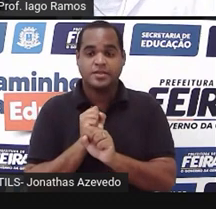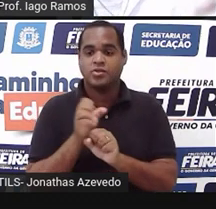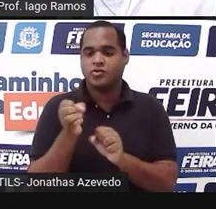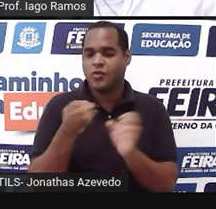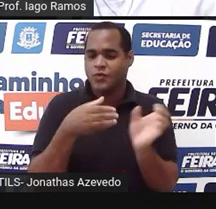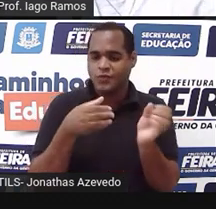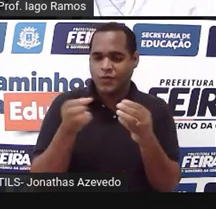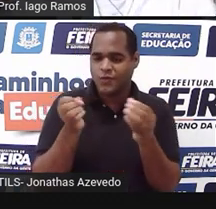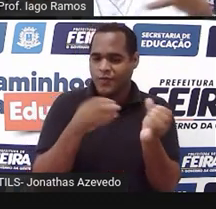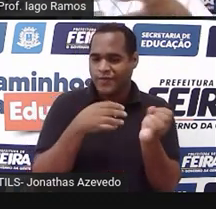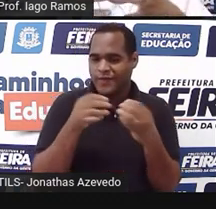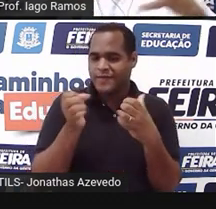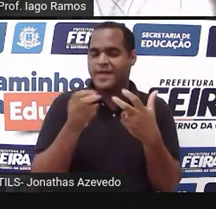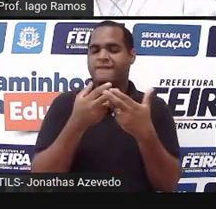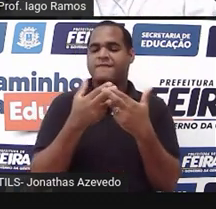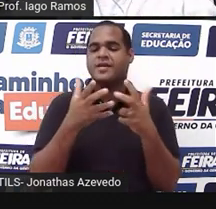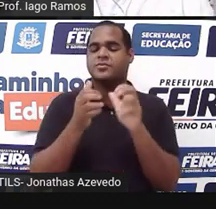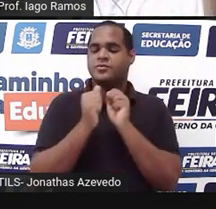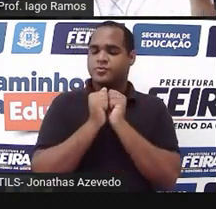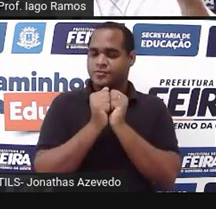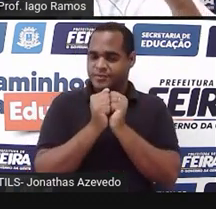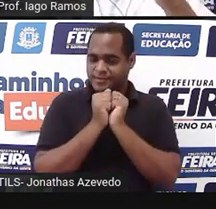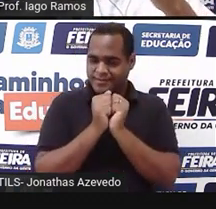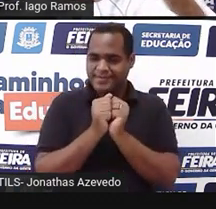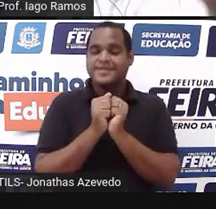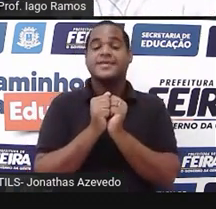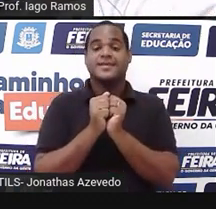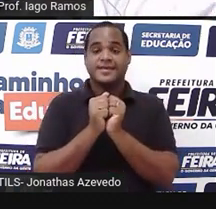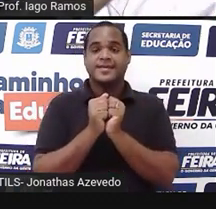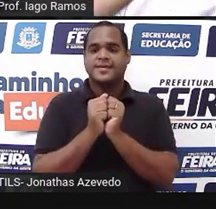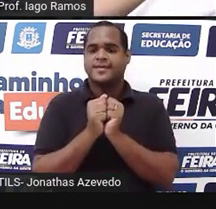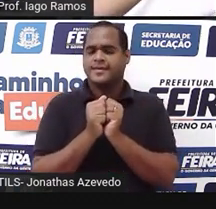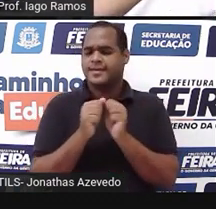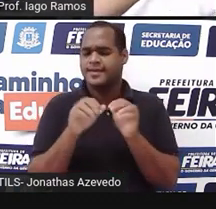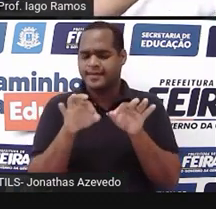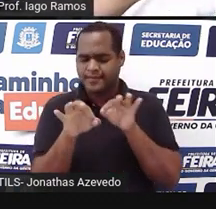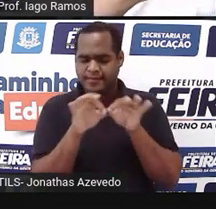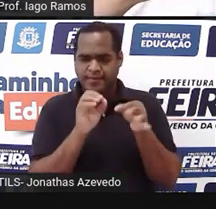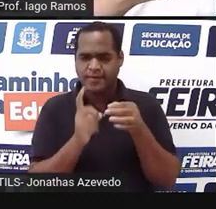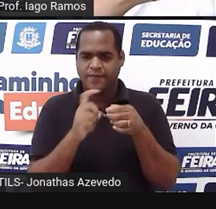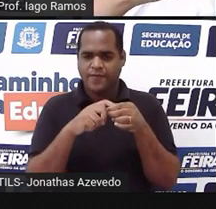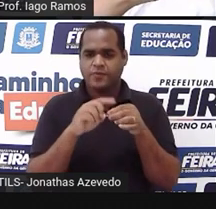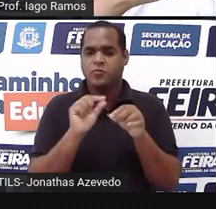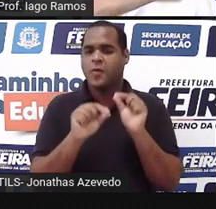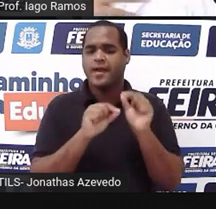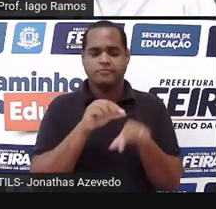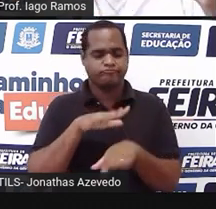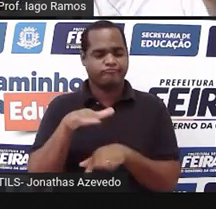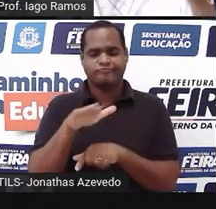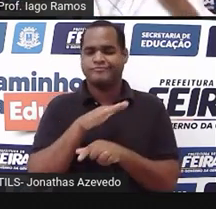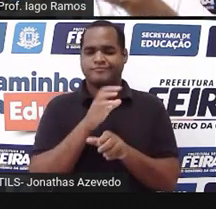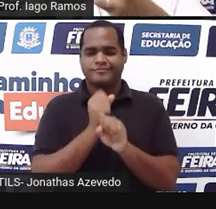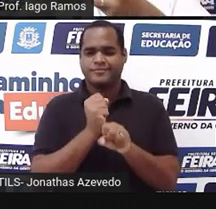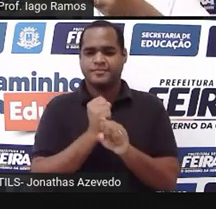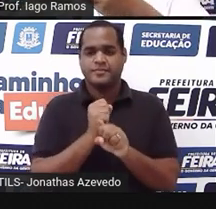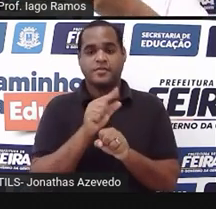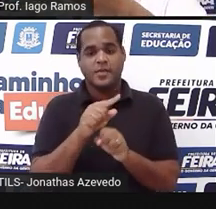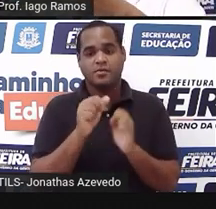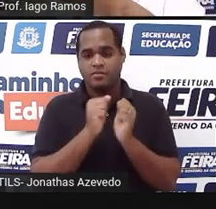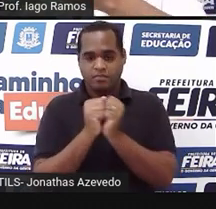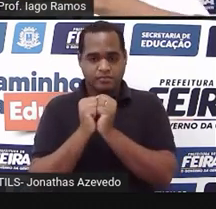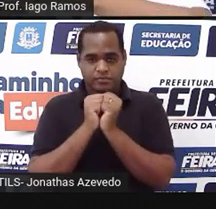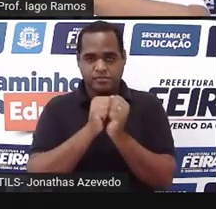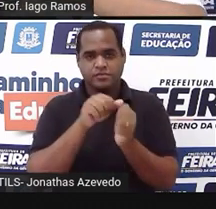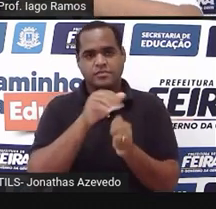figuras junto a todas elas porque se juntar todas elas voltam a ser aquela figura que eu não sabia calcula a área então eu junto